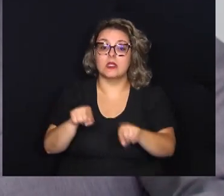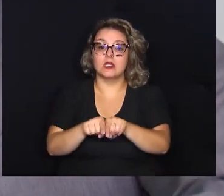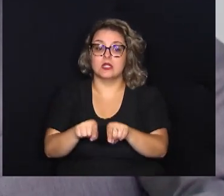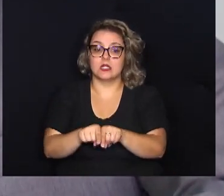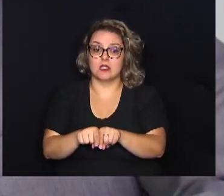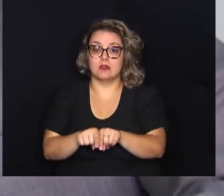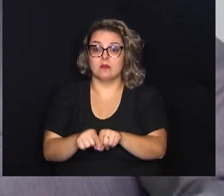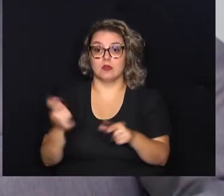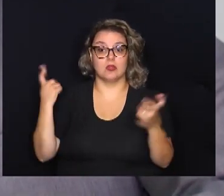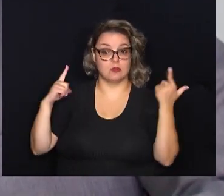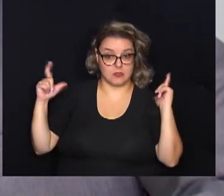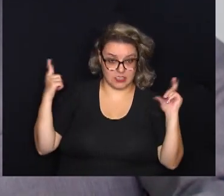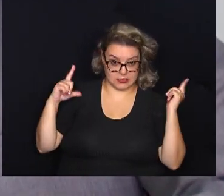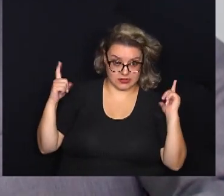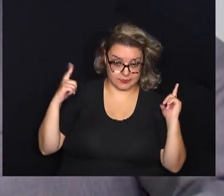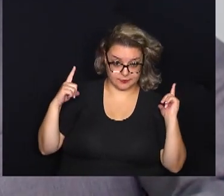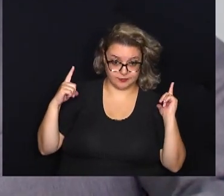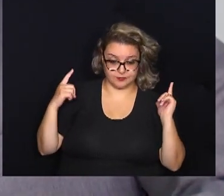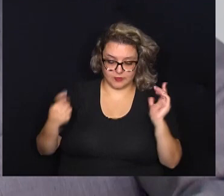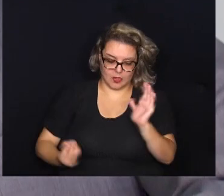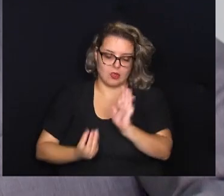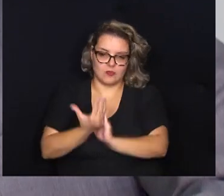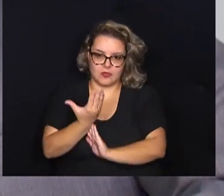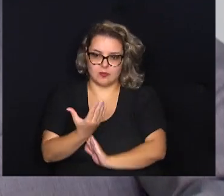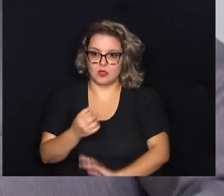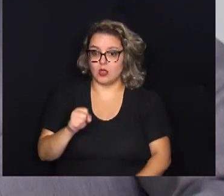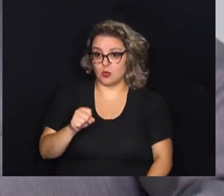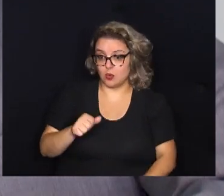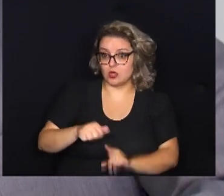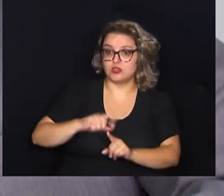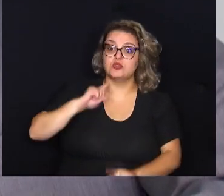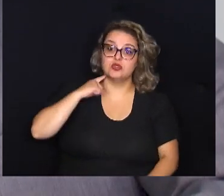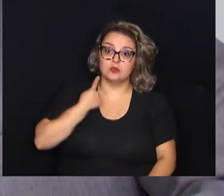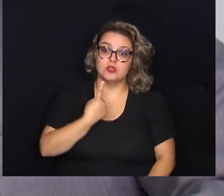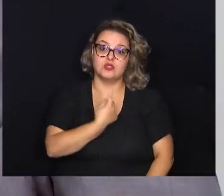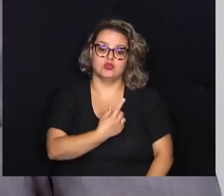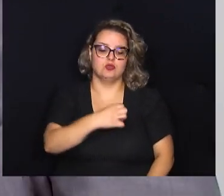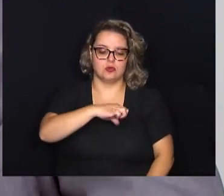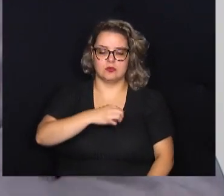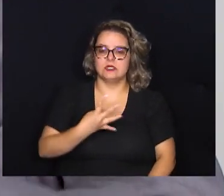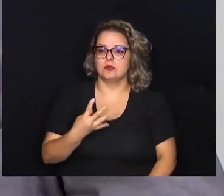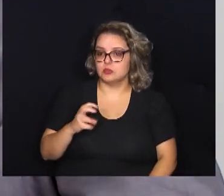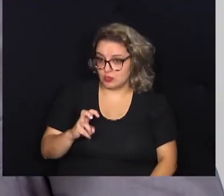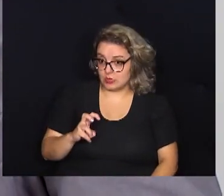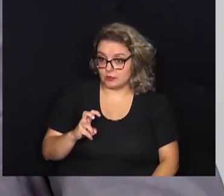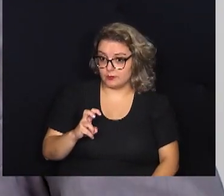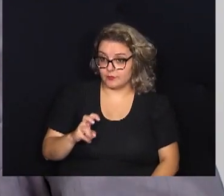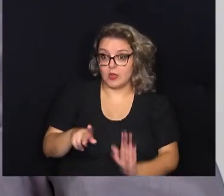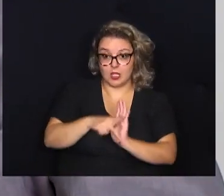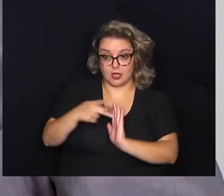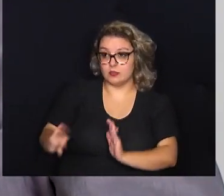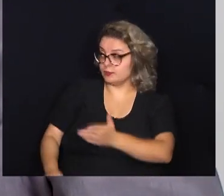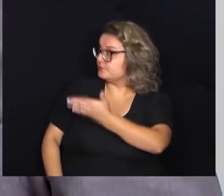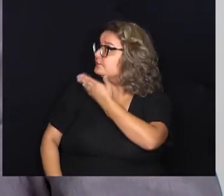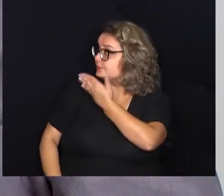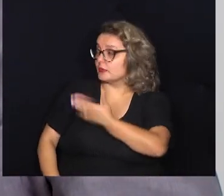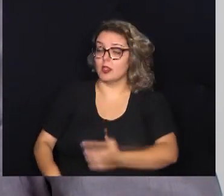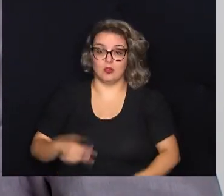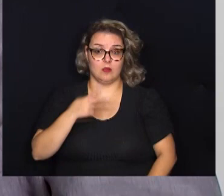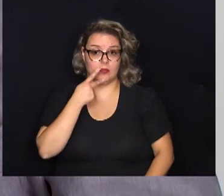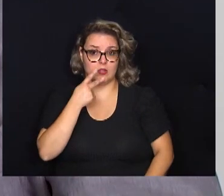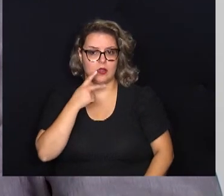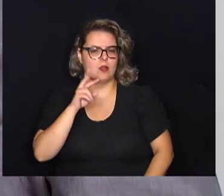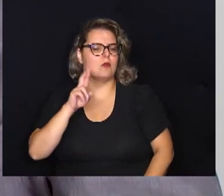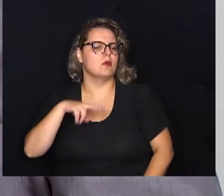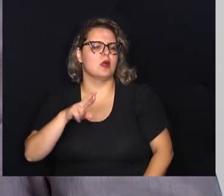o lazer. E foi fundado em 8 de maio de 1945. Ele mesmo conta o que o motivou